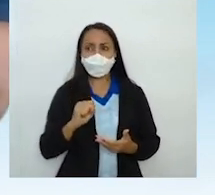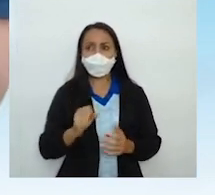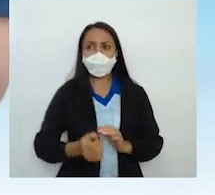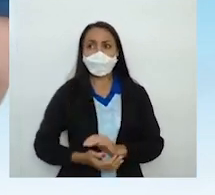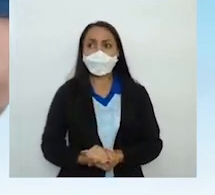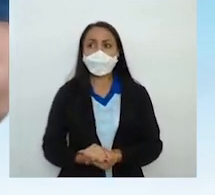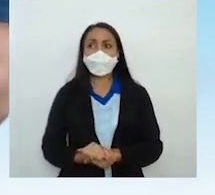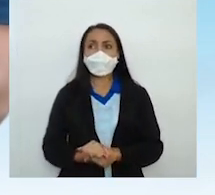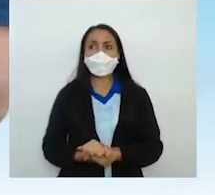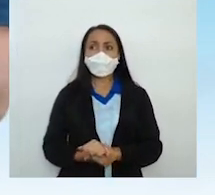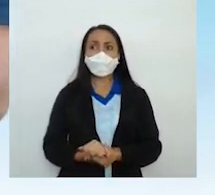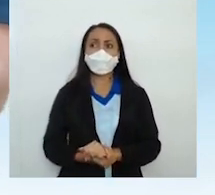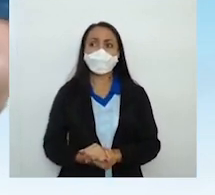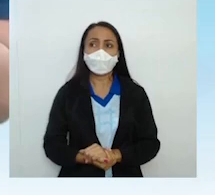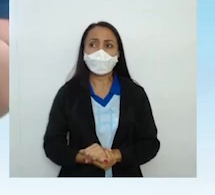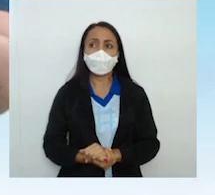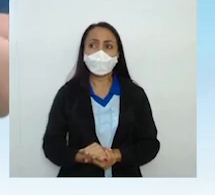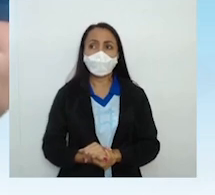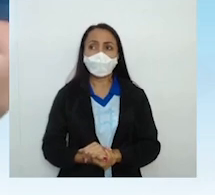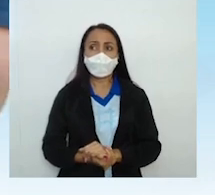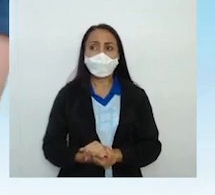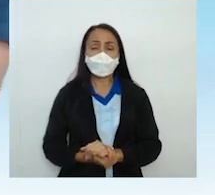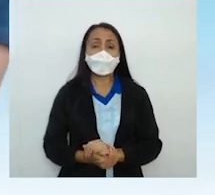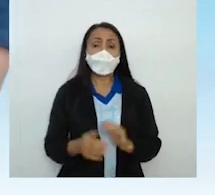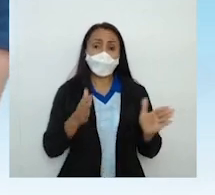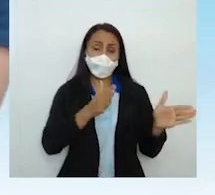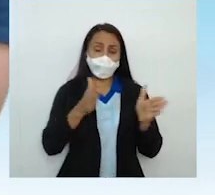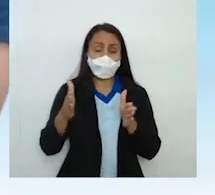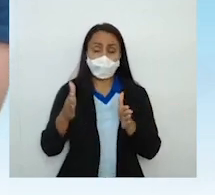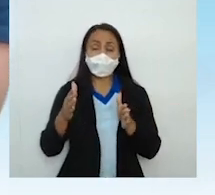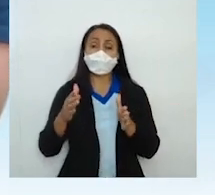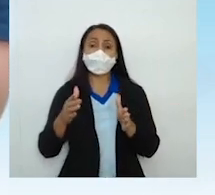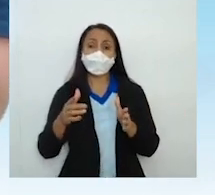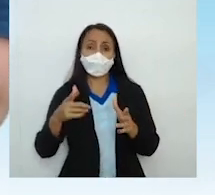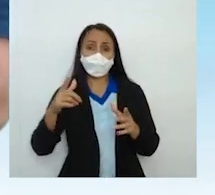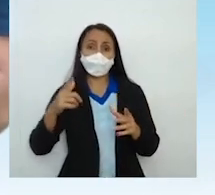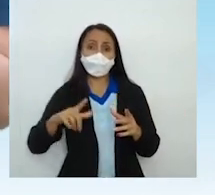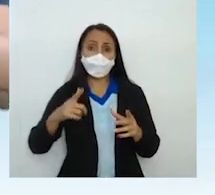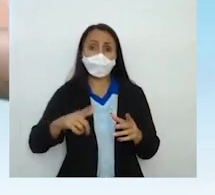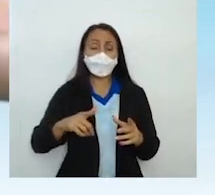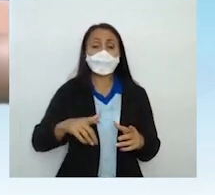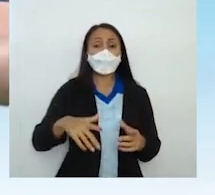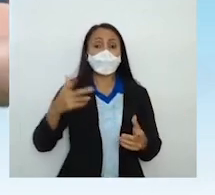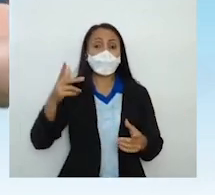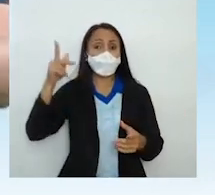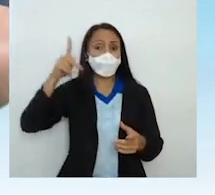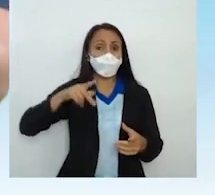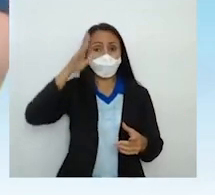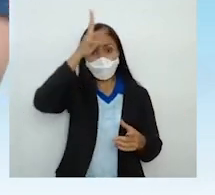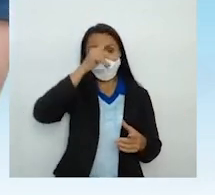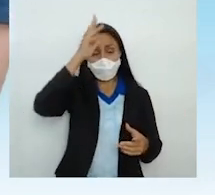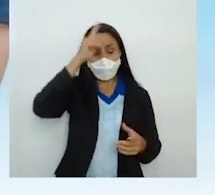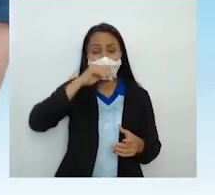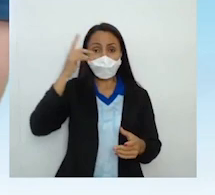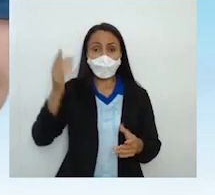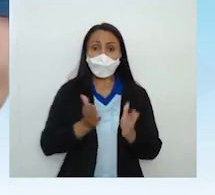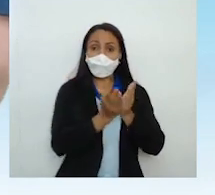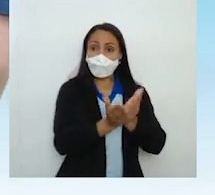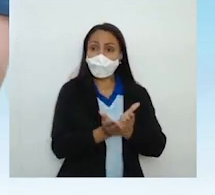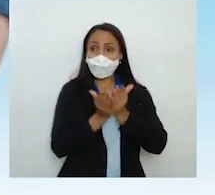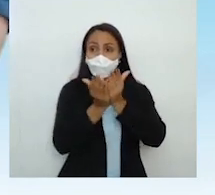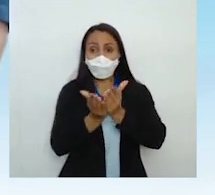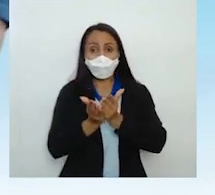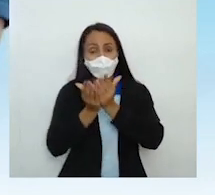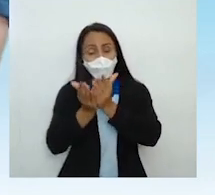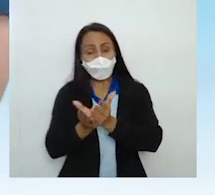do Recife e em uma outra época também através de Porto de Galinhas, né? Porque os navios que chegavam aqui